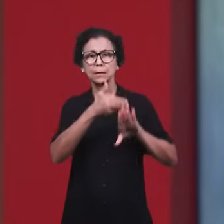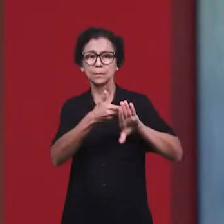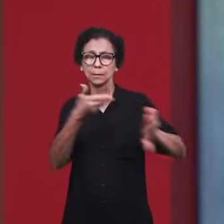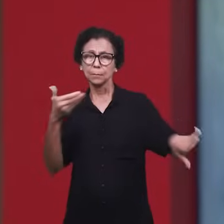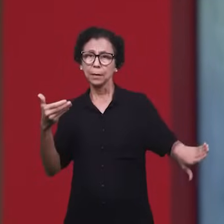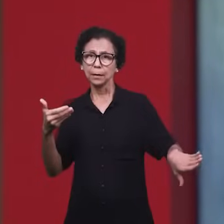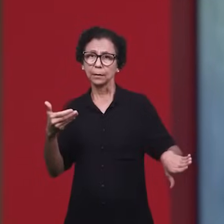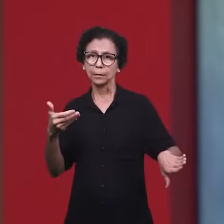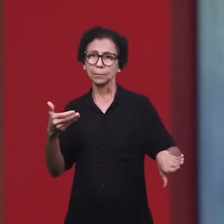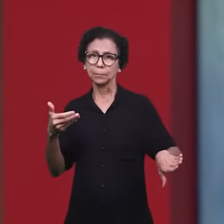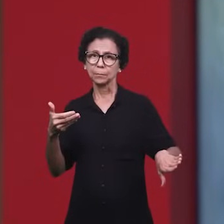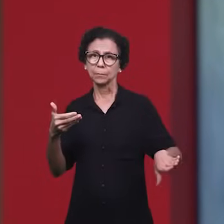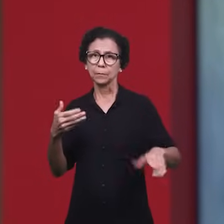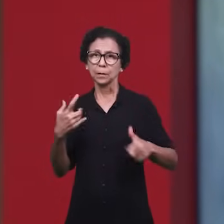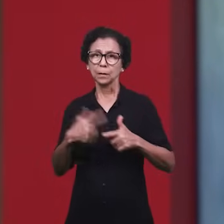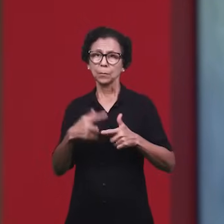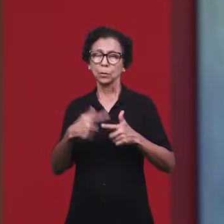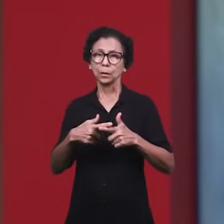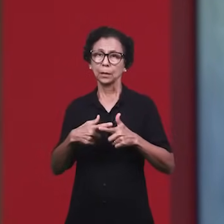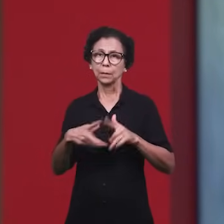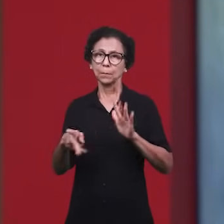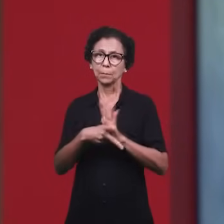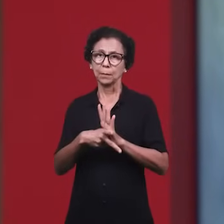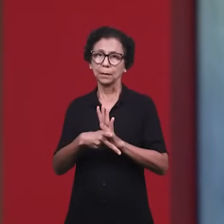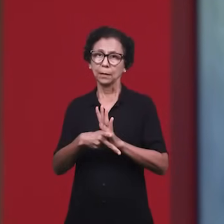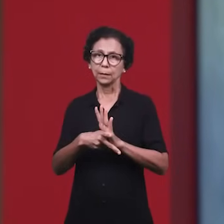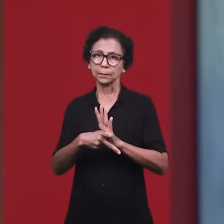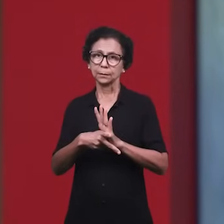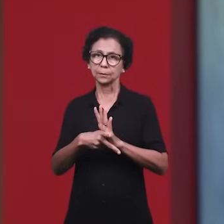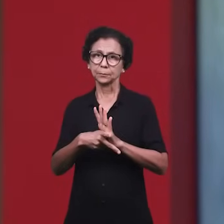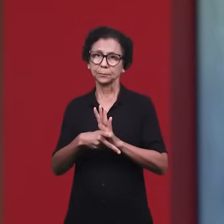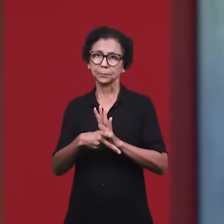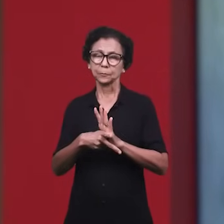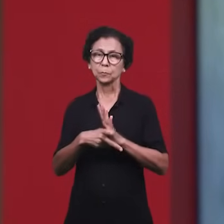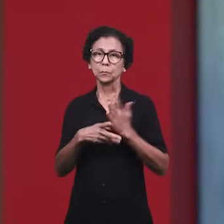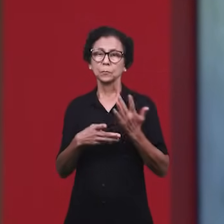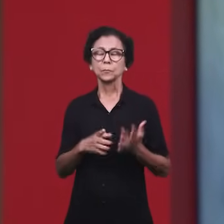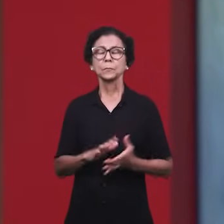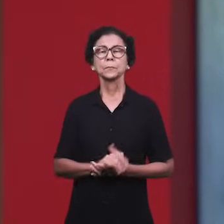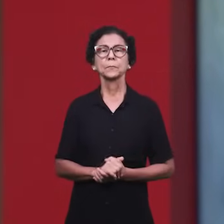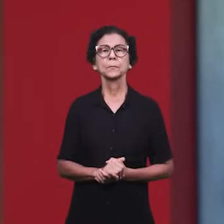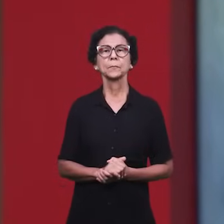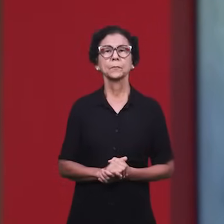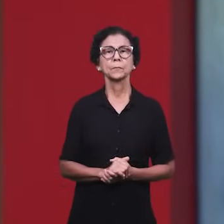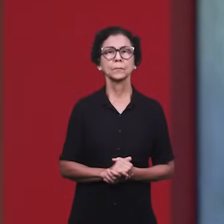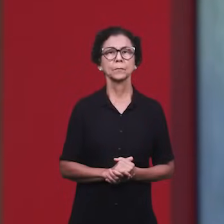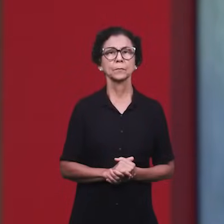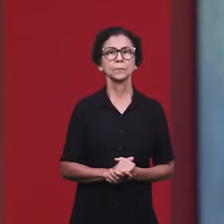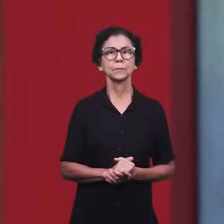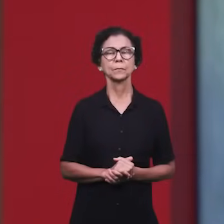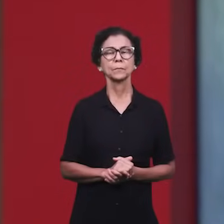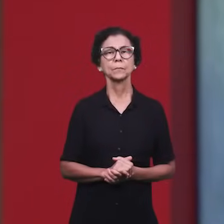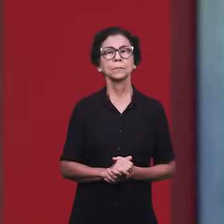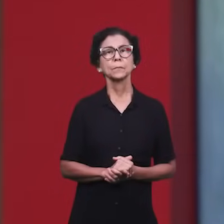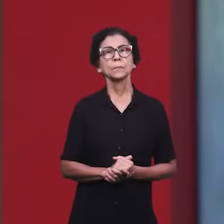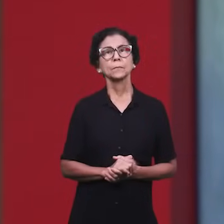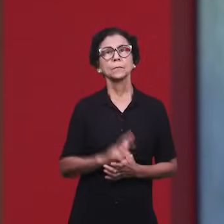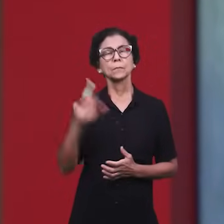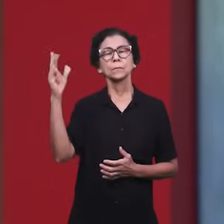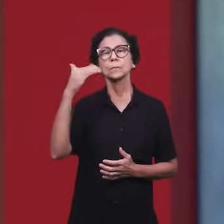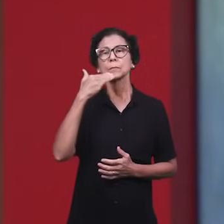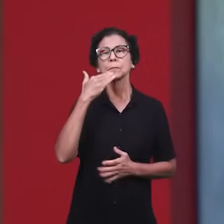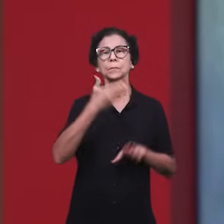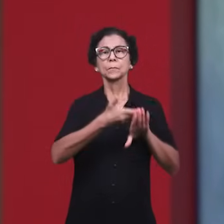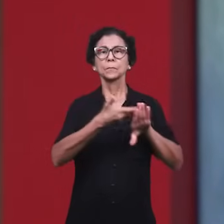meu então era aquilo que o senhor requeria né ou seja era a separação e a Santificação e no oitavo